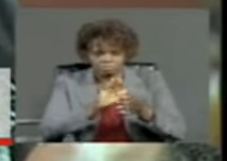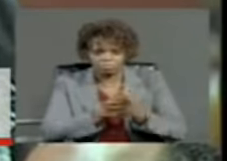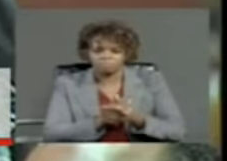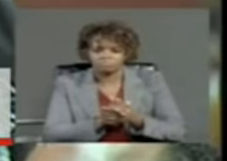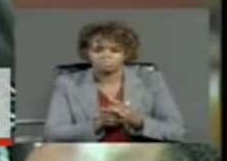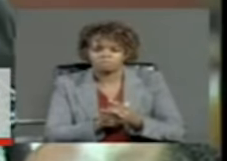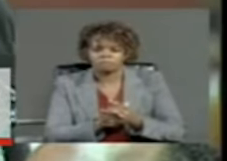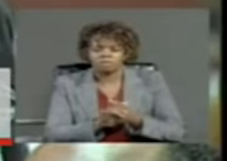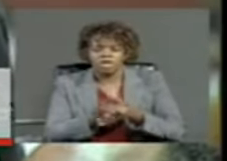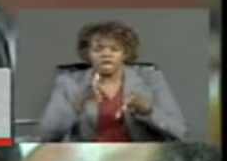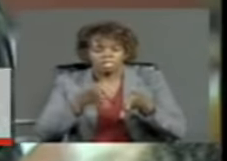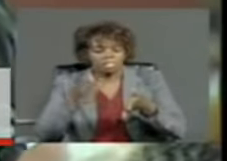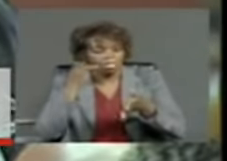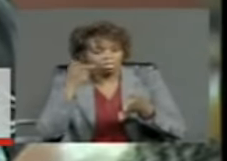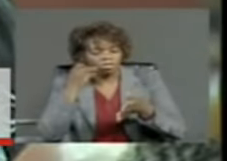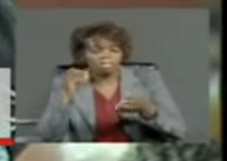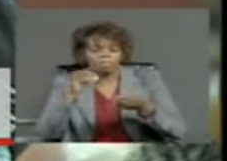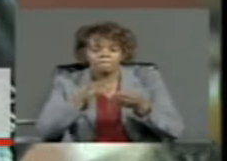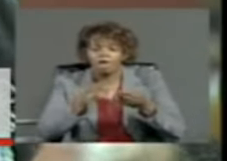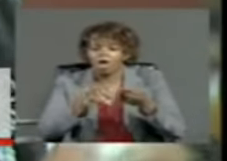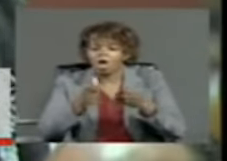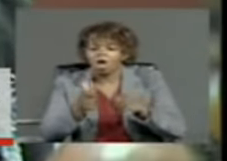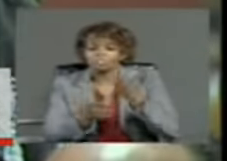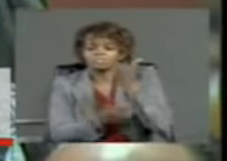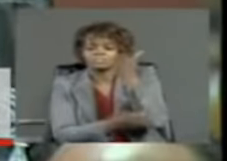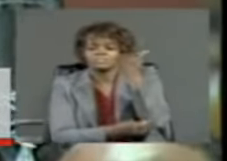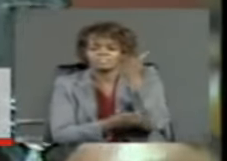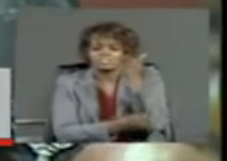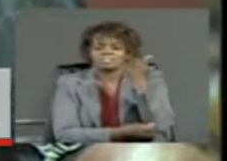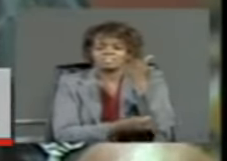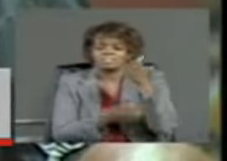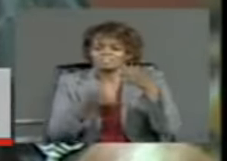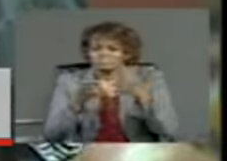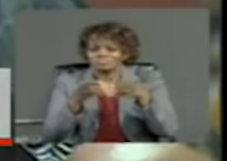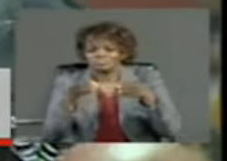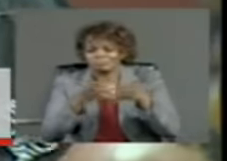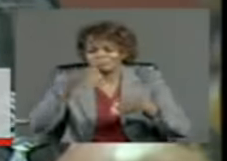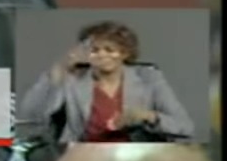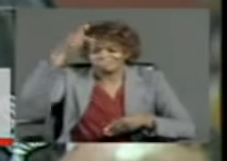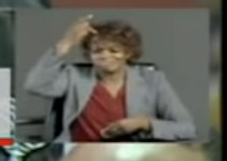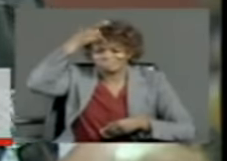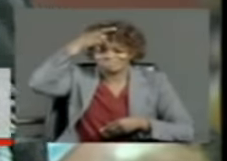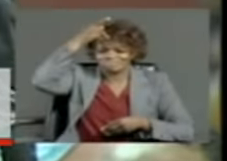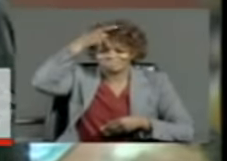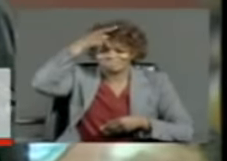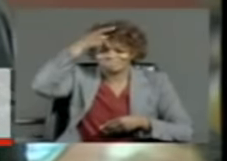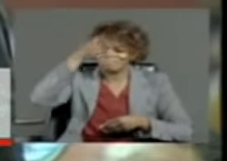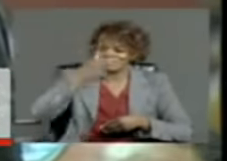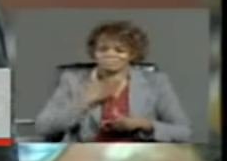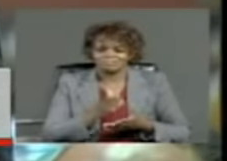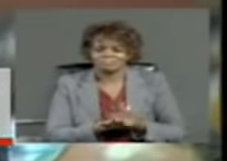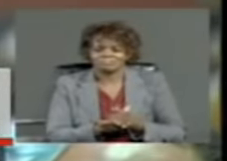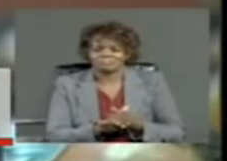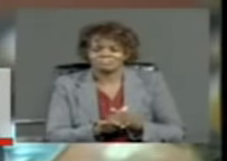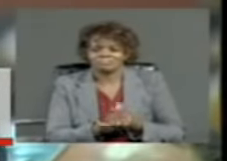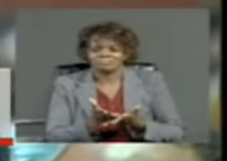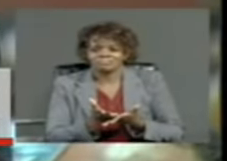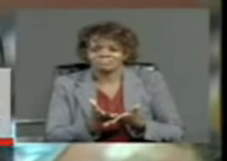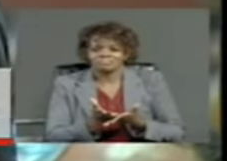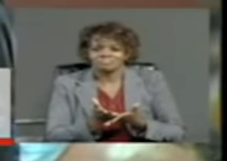é o partidarismo. O partidarismo nos divide. O partidarismo parte do princípio de que existem nós e existem os outros.